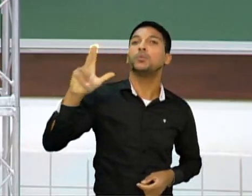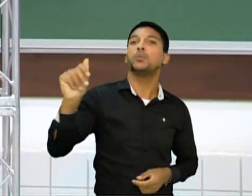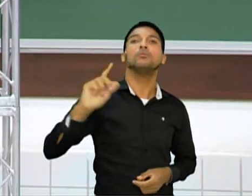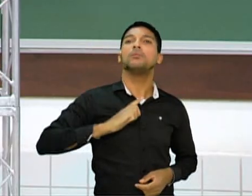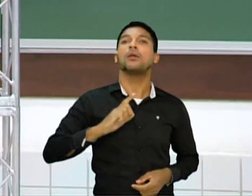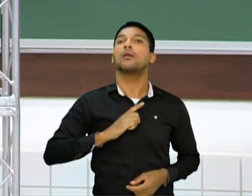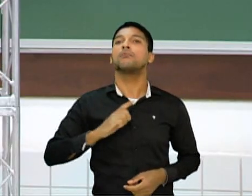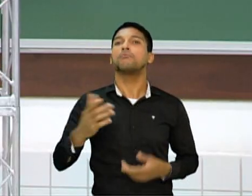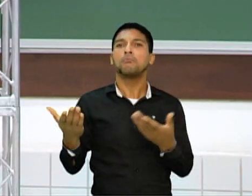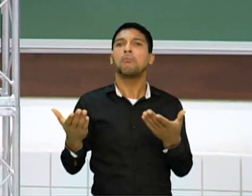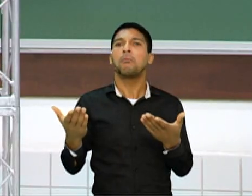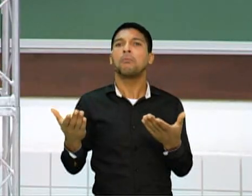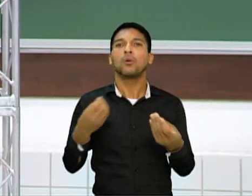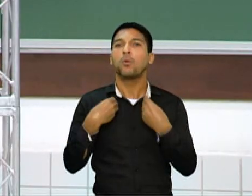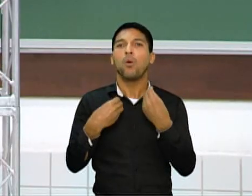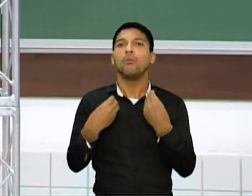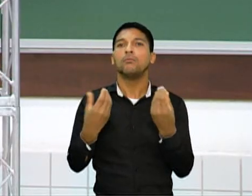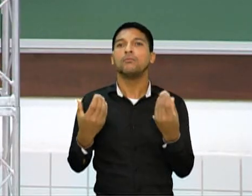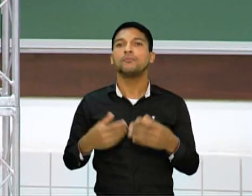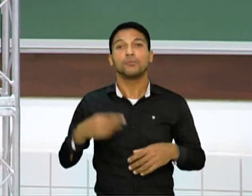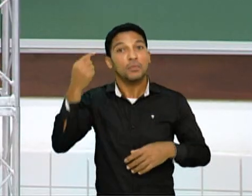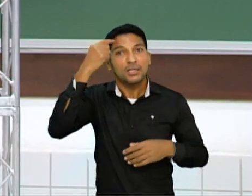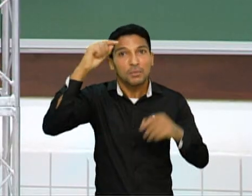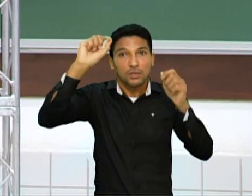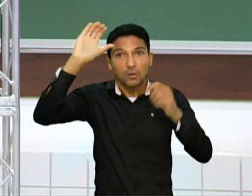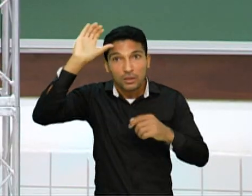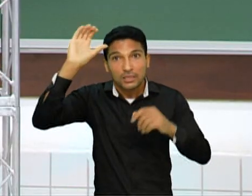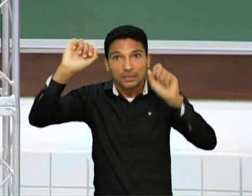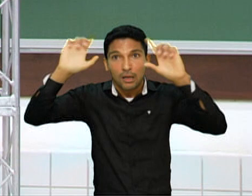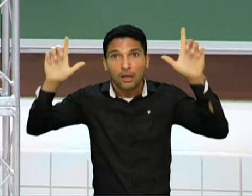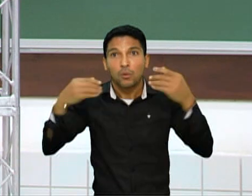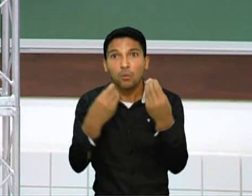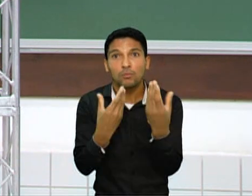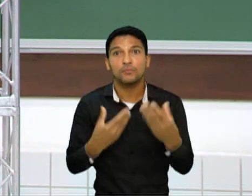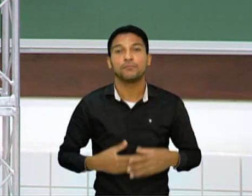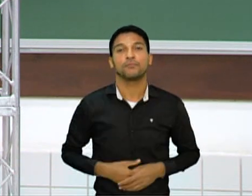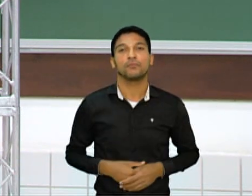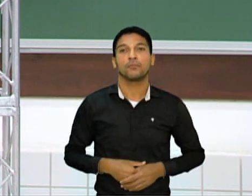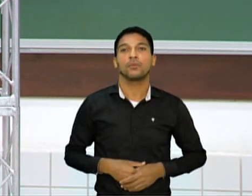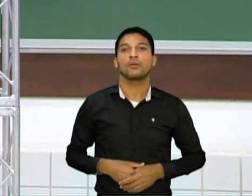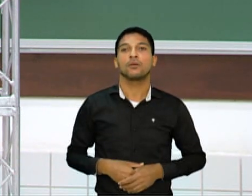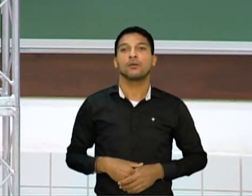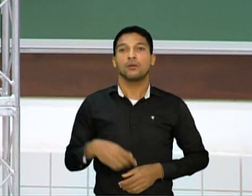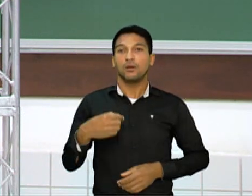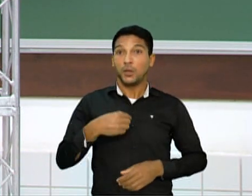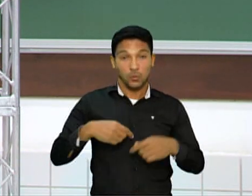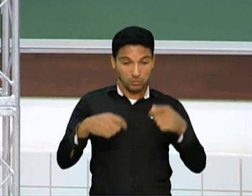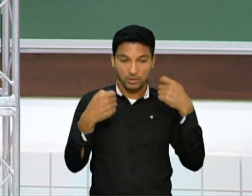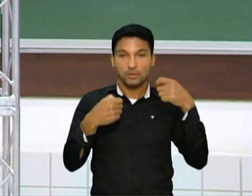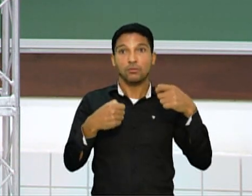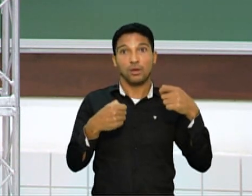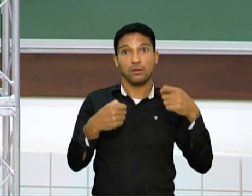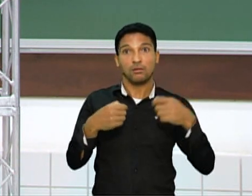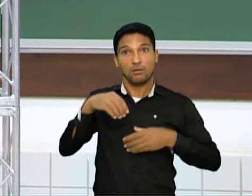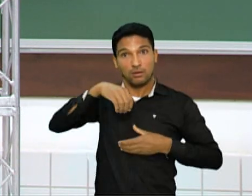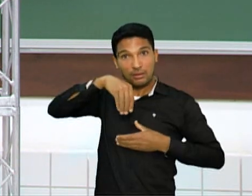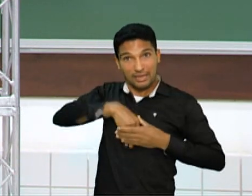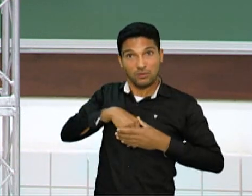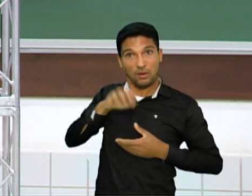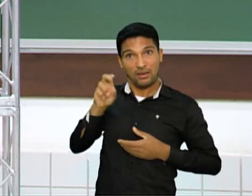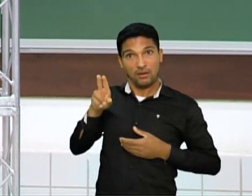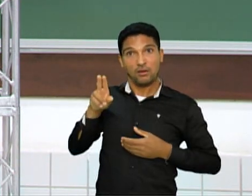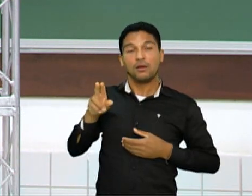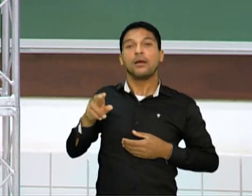que nem tanto são. Então, eu preciso que nesse processo crie uma certa metodologia, que é o